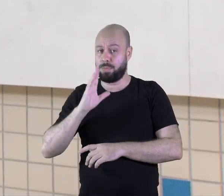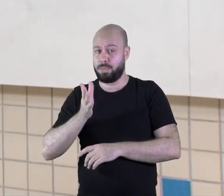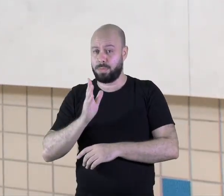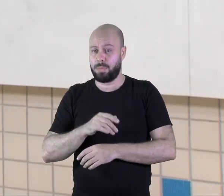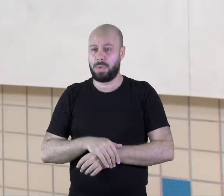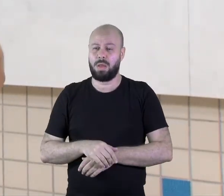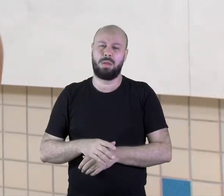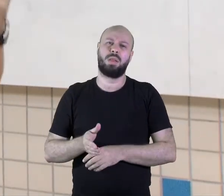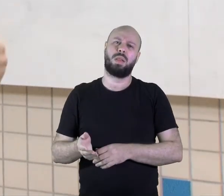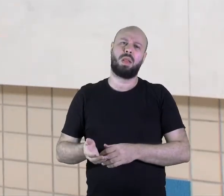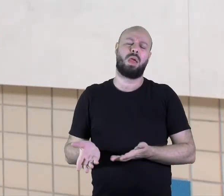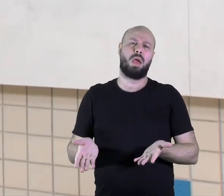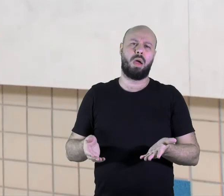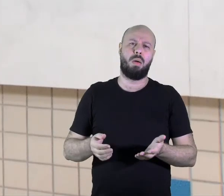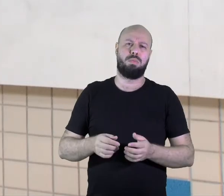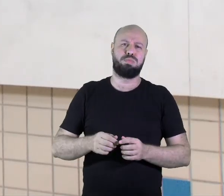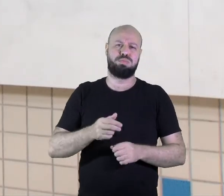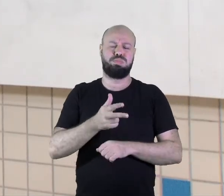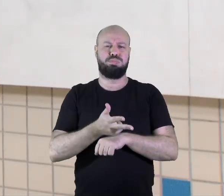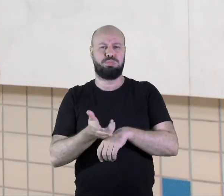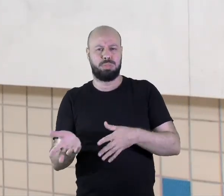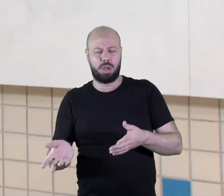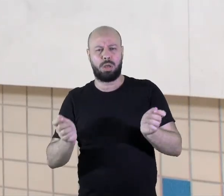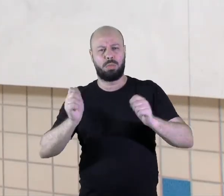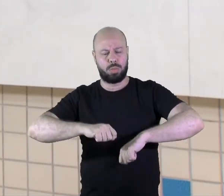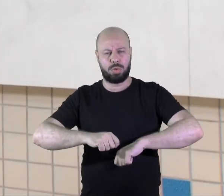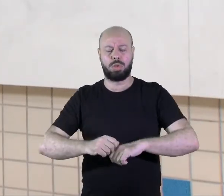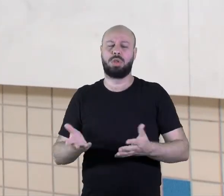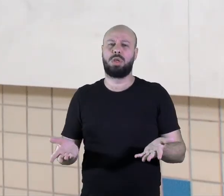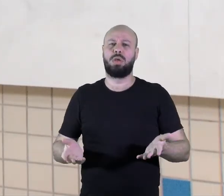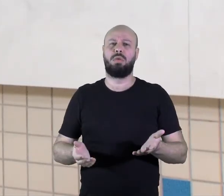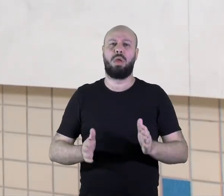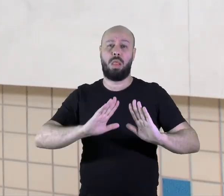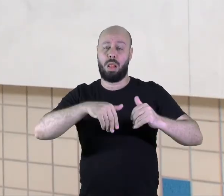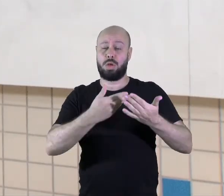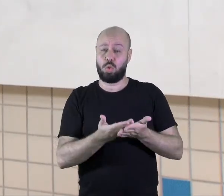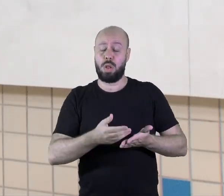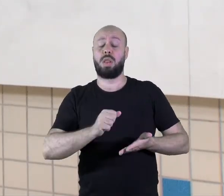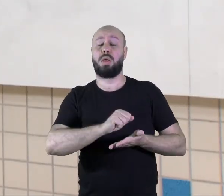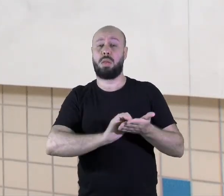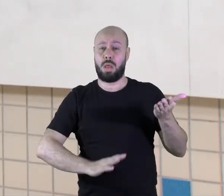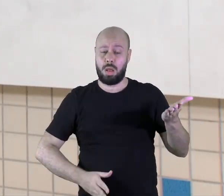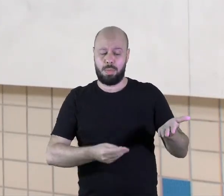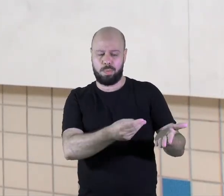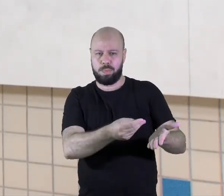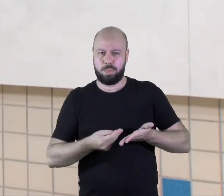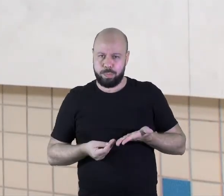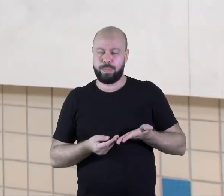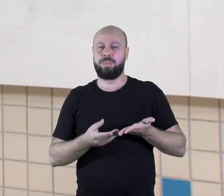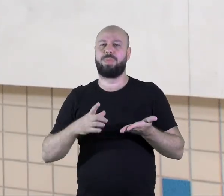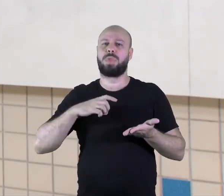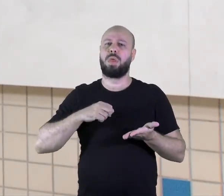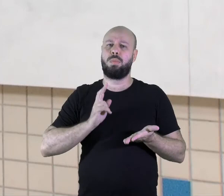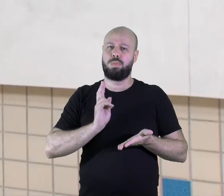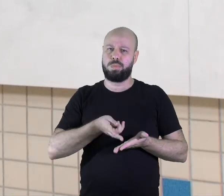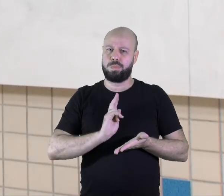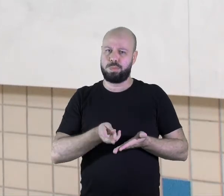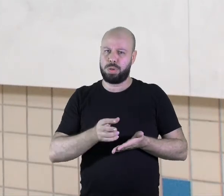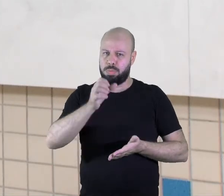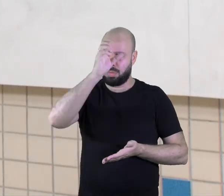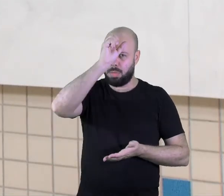tanto na plataforma ou pego na escola. Estudem bastante, façam as atividades, né, e continuem nesse processo